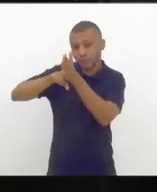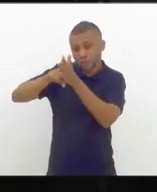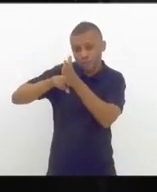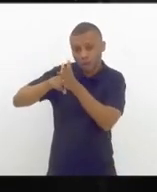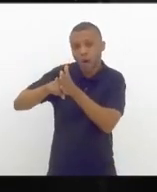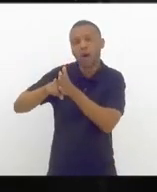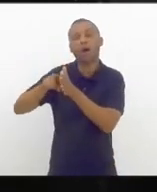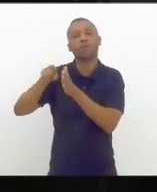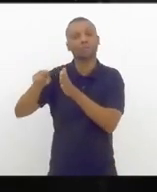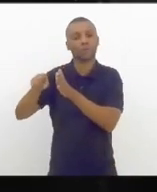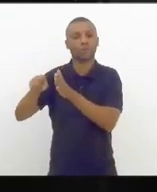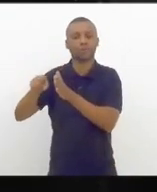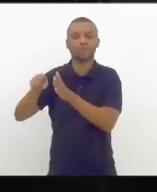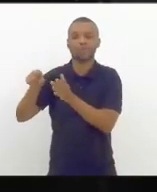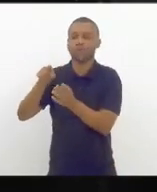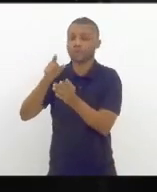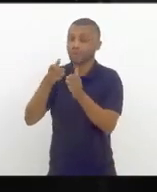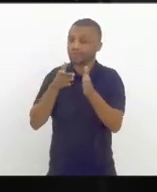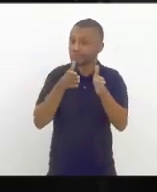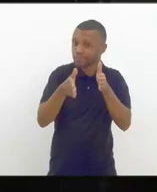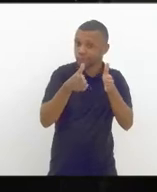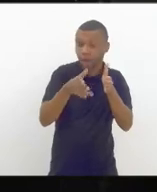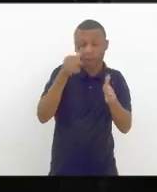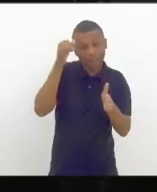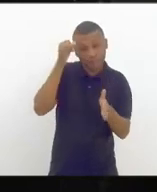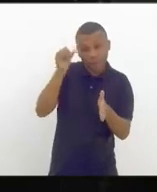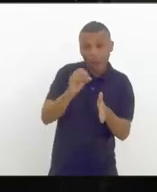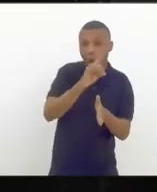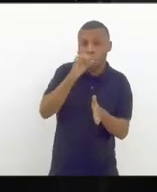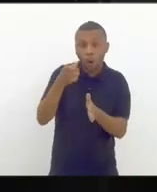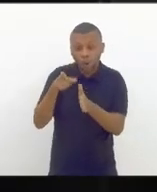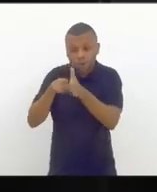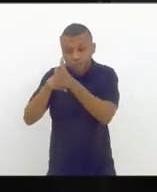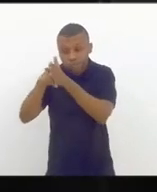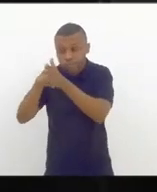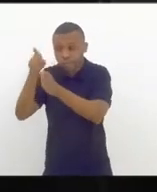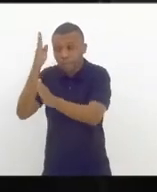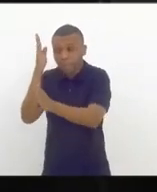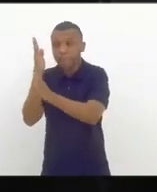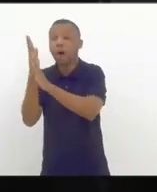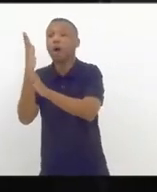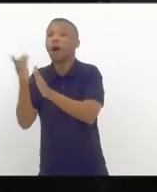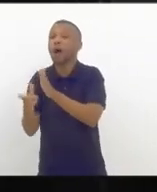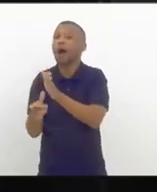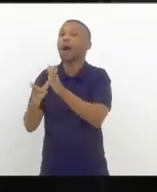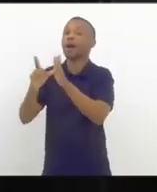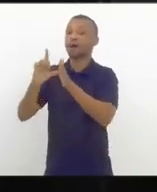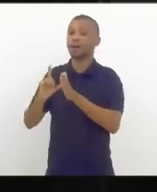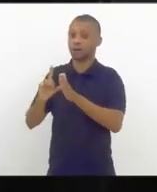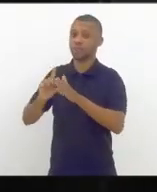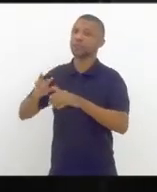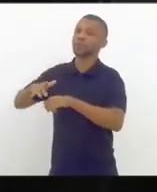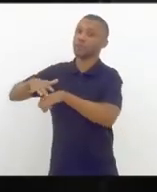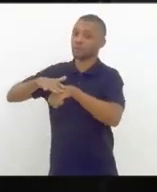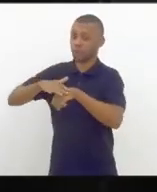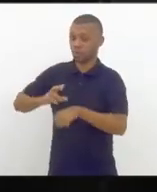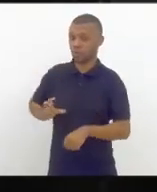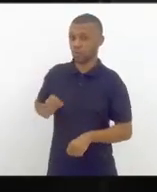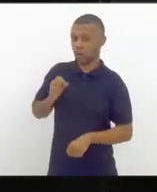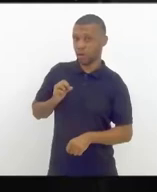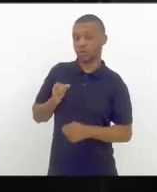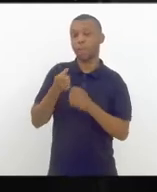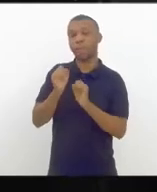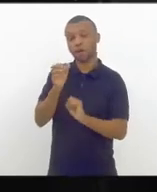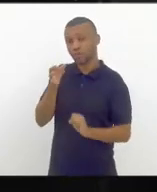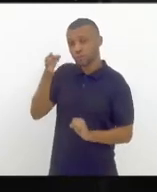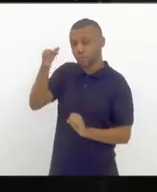tanto na prevenção como no diagnóstico precoce da doença onde pode aí evitar a